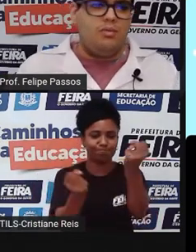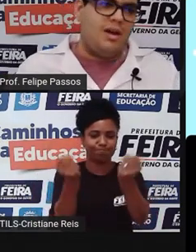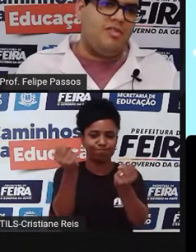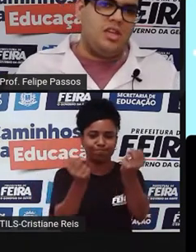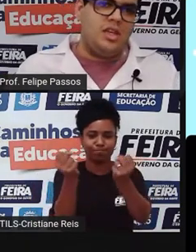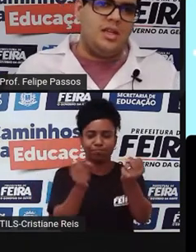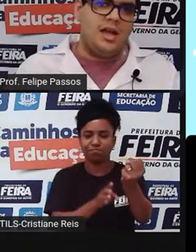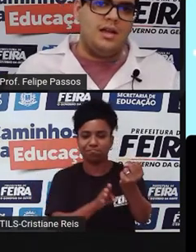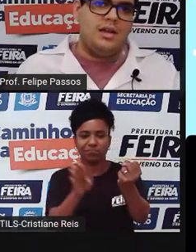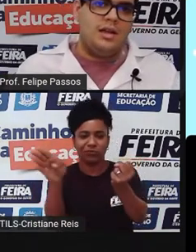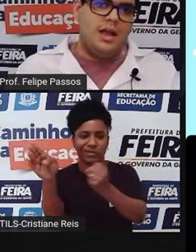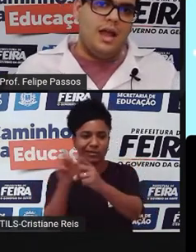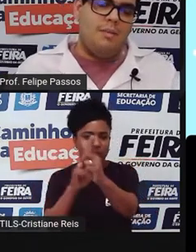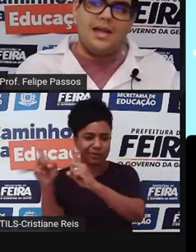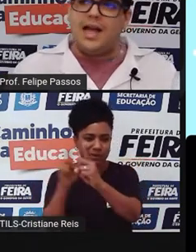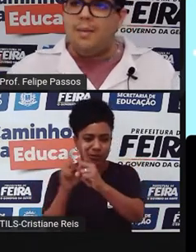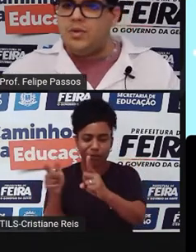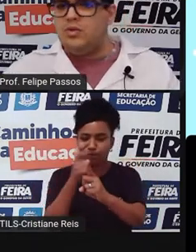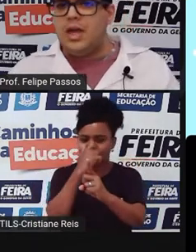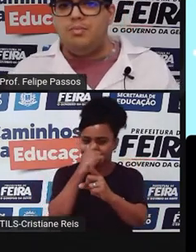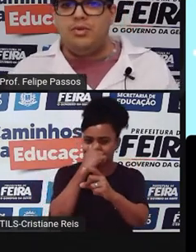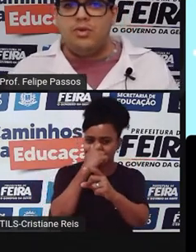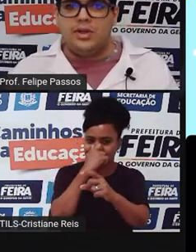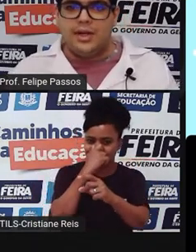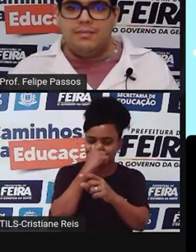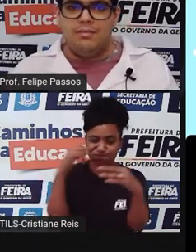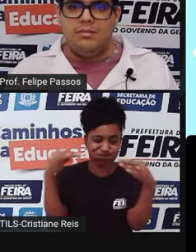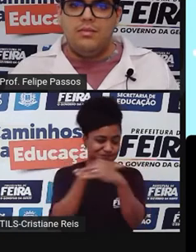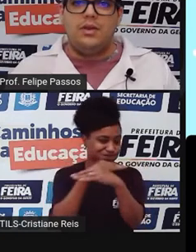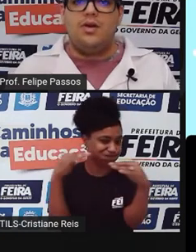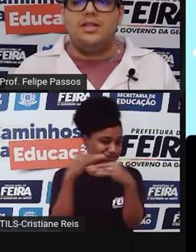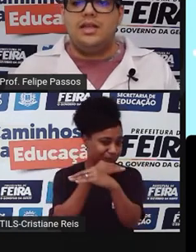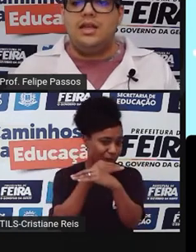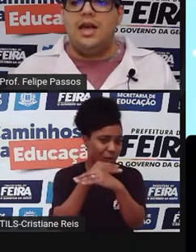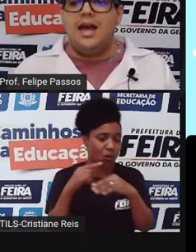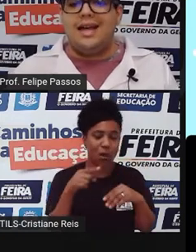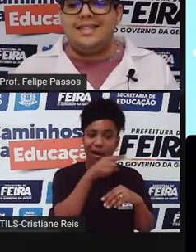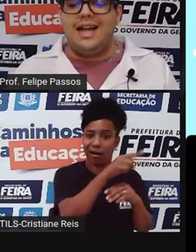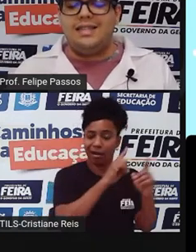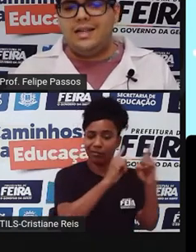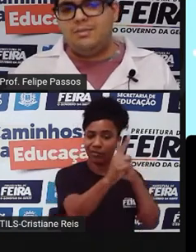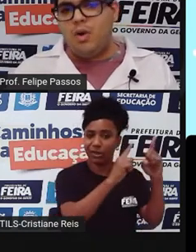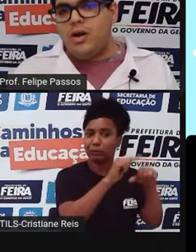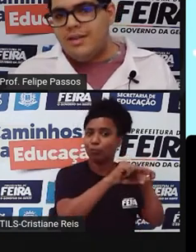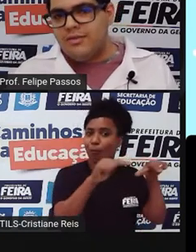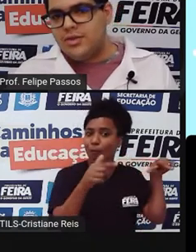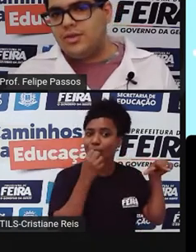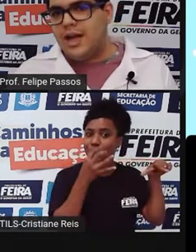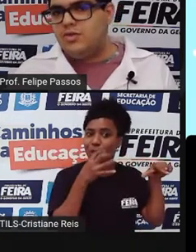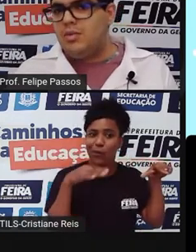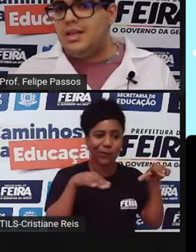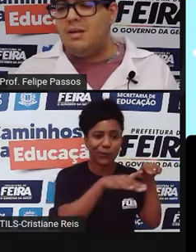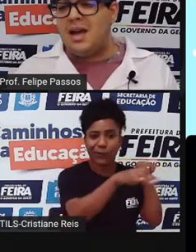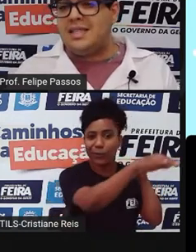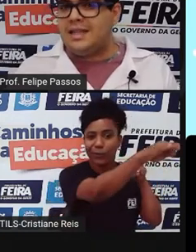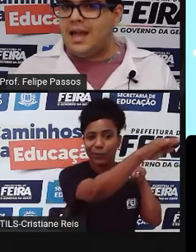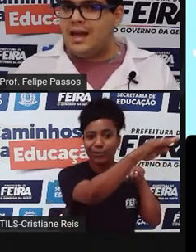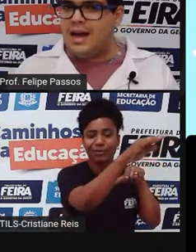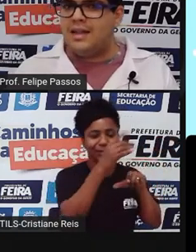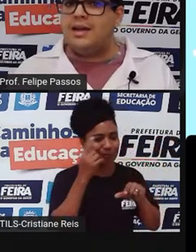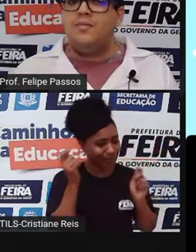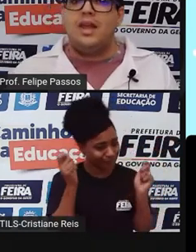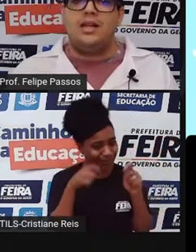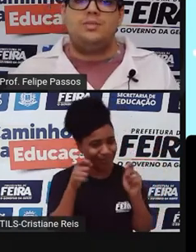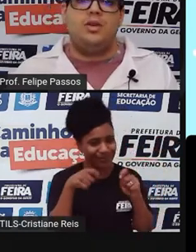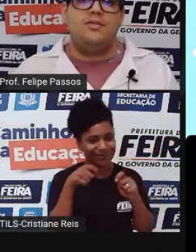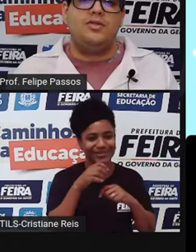ir por uma avenida é mais rápido do que ir por outra. Então, assim, As cidades, elas podem funcionar de uma maneira mais